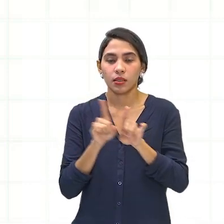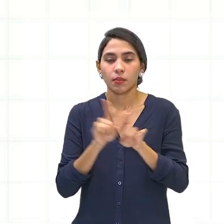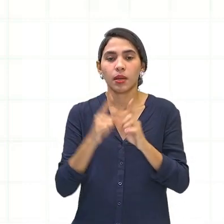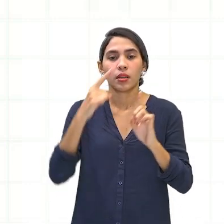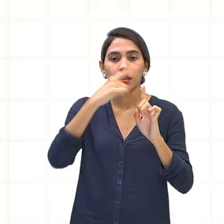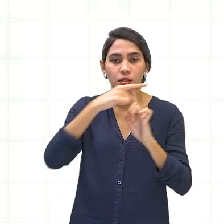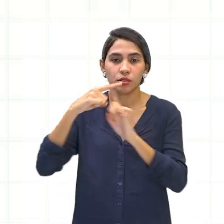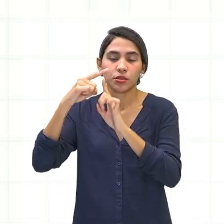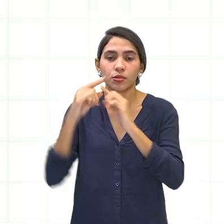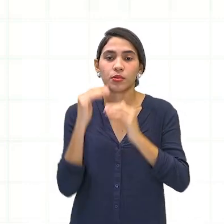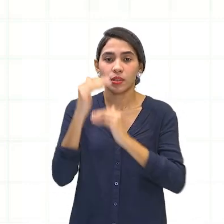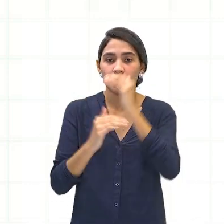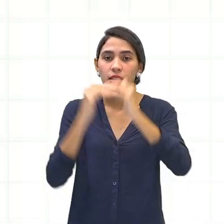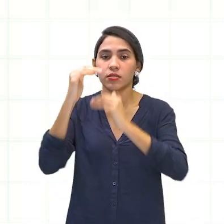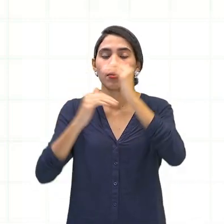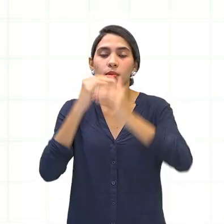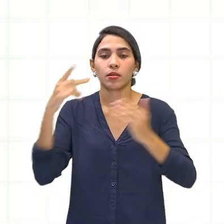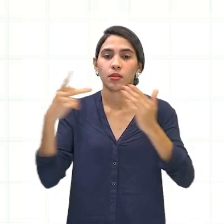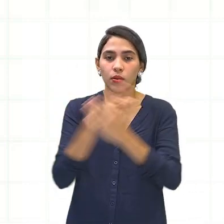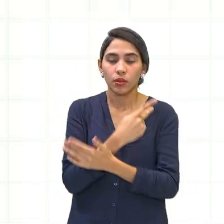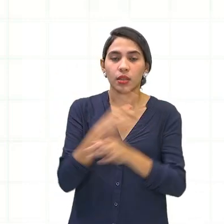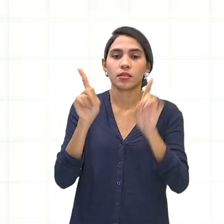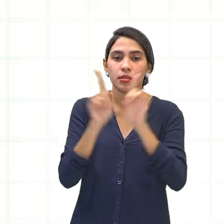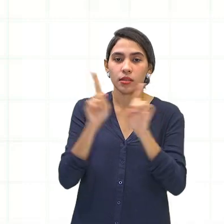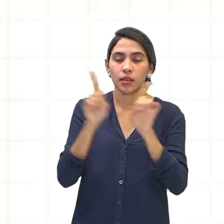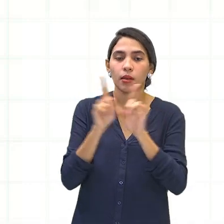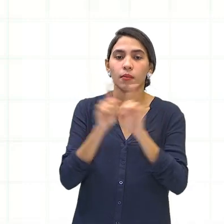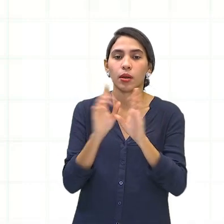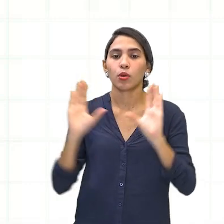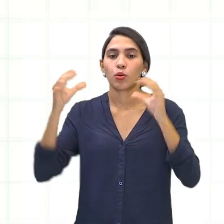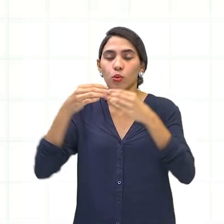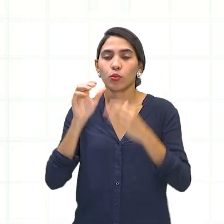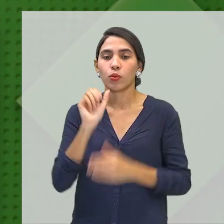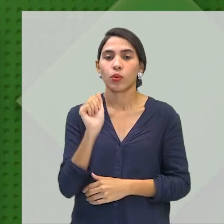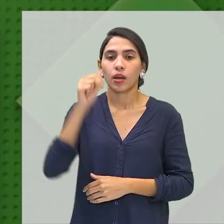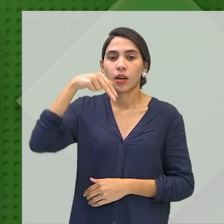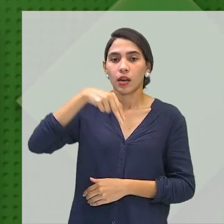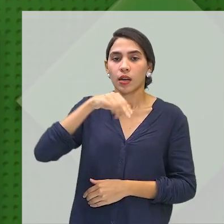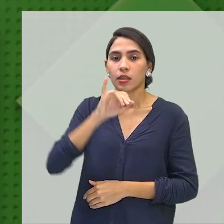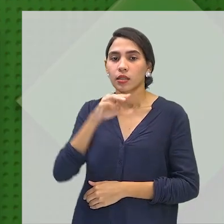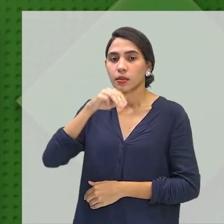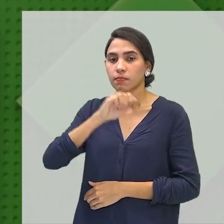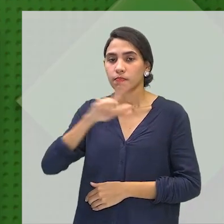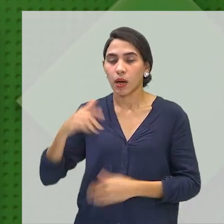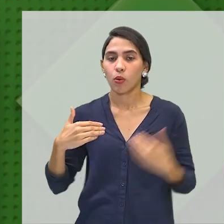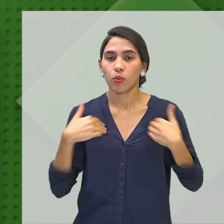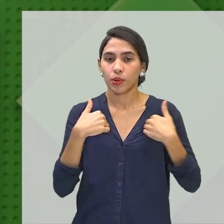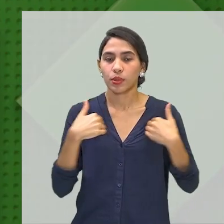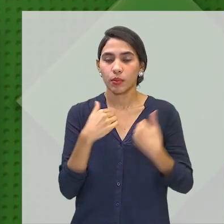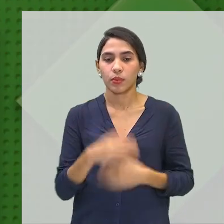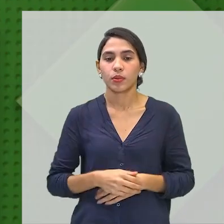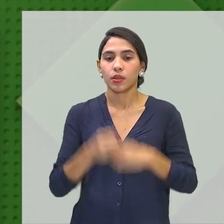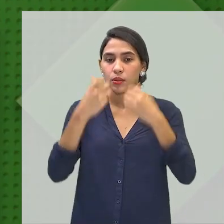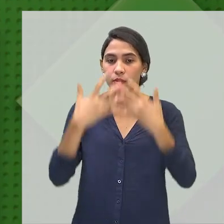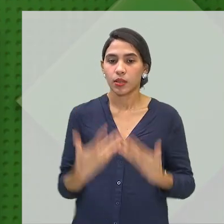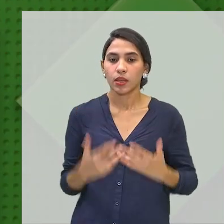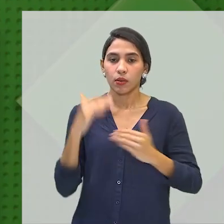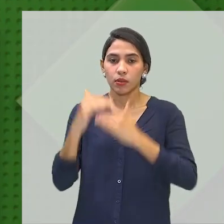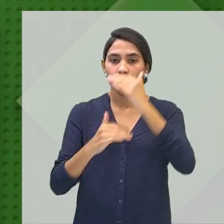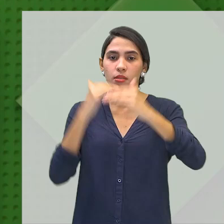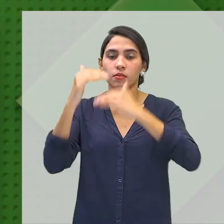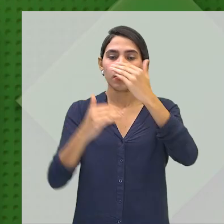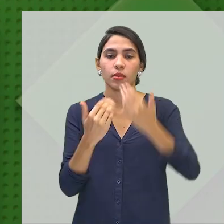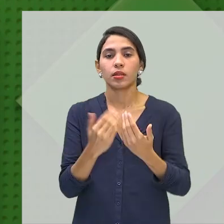os tipos de desenvolvimento que podem acontecer também com os animais, certo? Para a gente exemplificar aí o